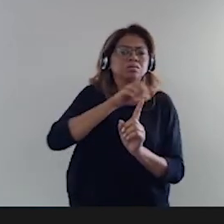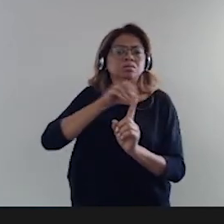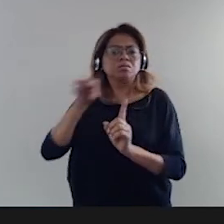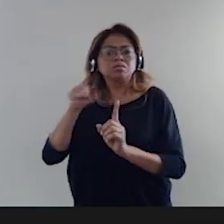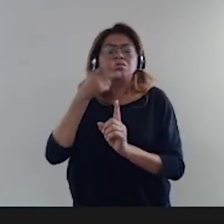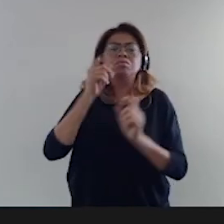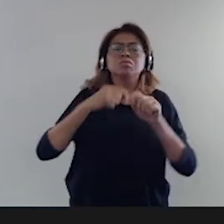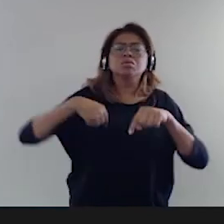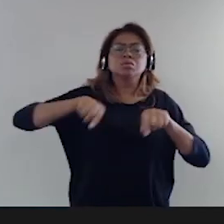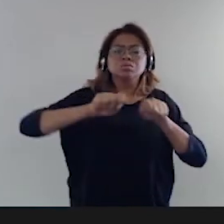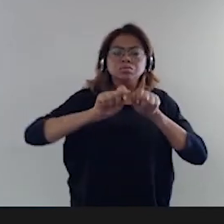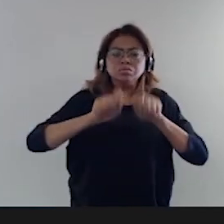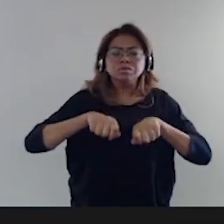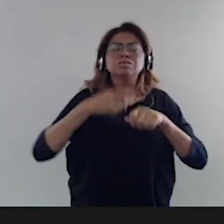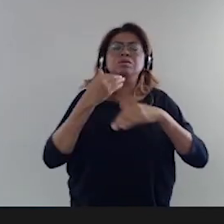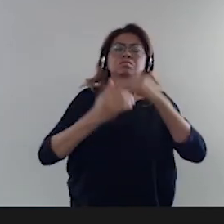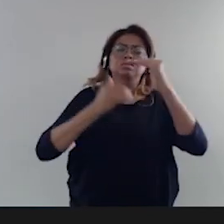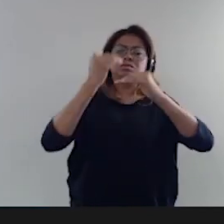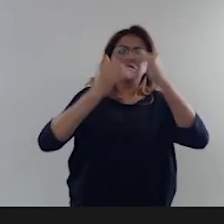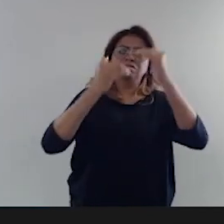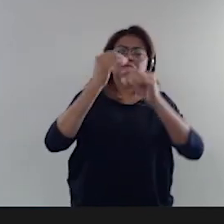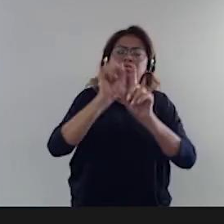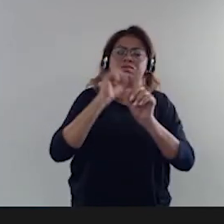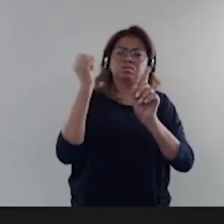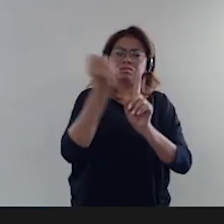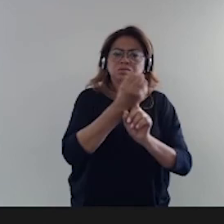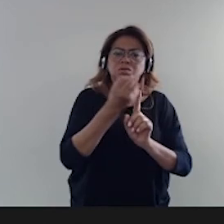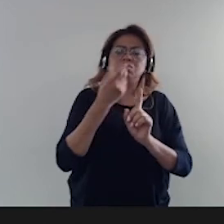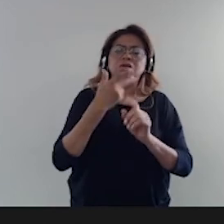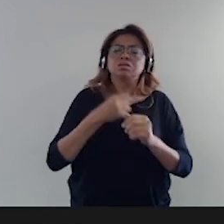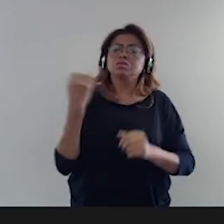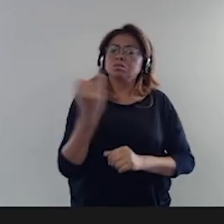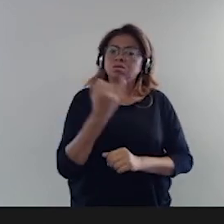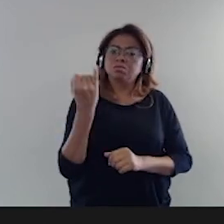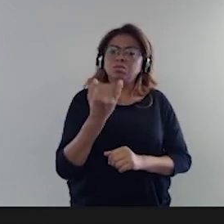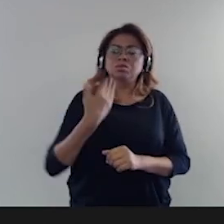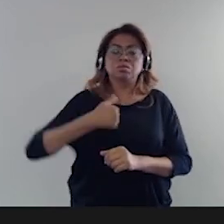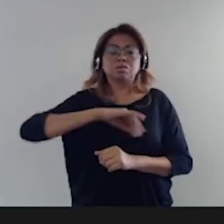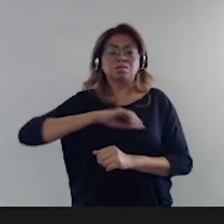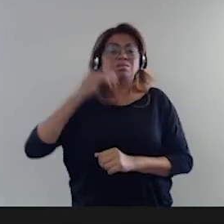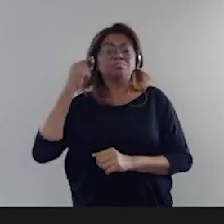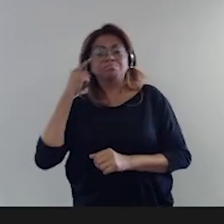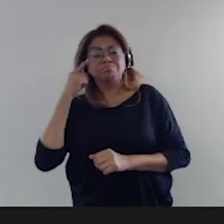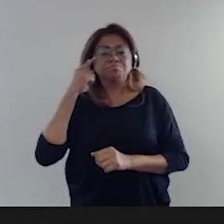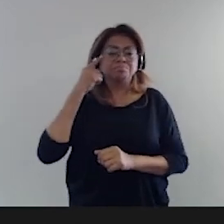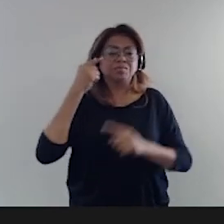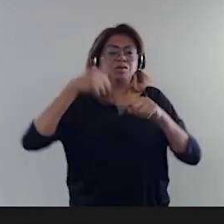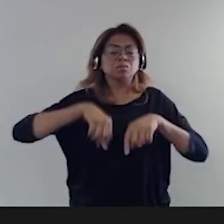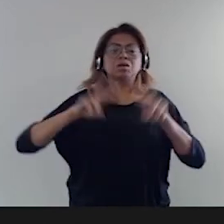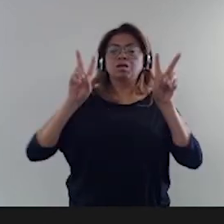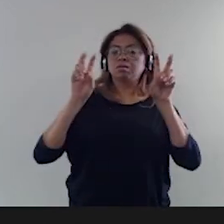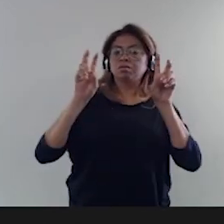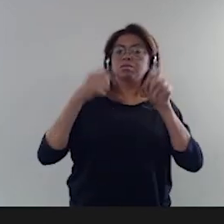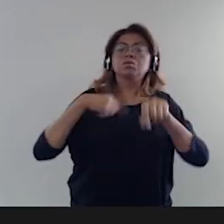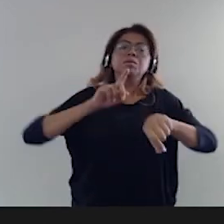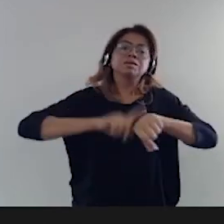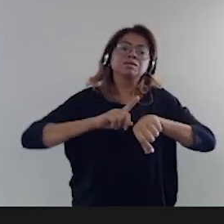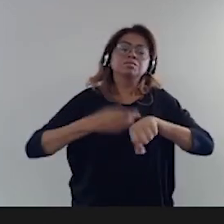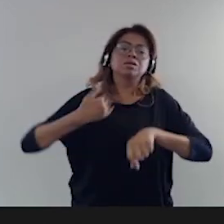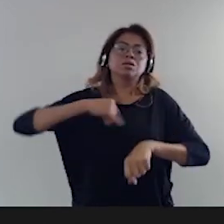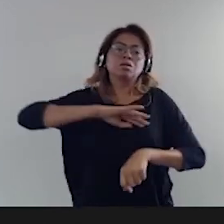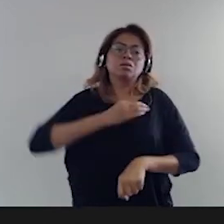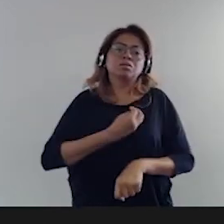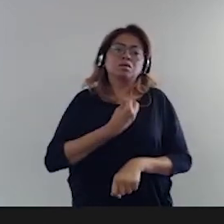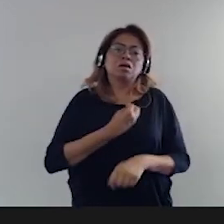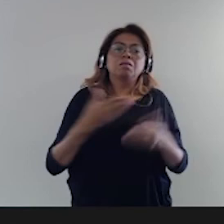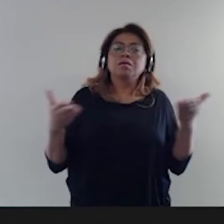o desenvolvimento e o progresso da humanidade. E nada mais adequado para refletir sobre esse tema, sobre o momento em que